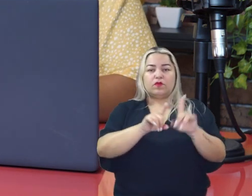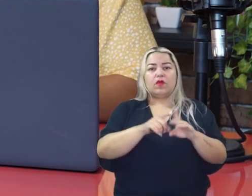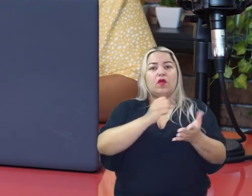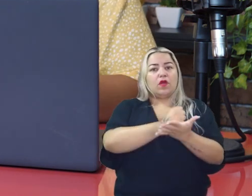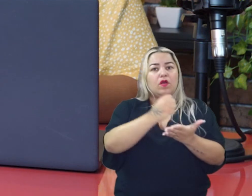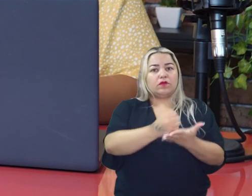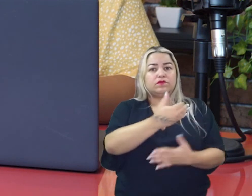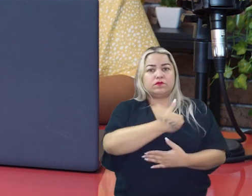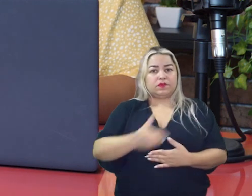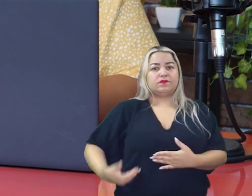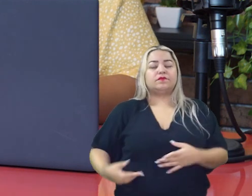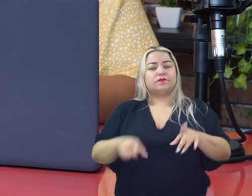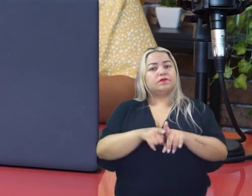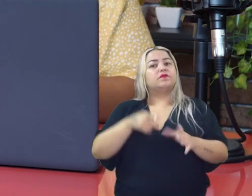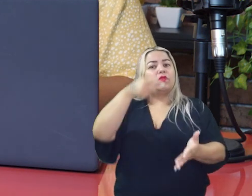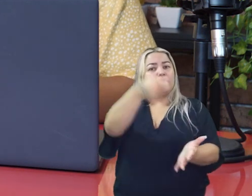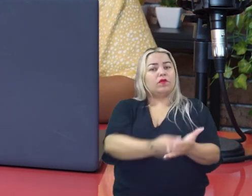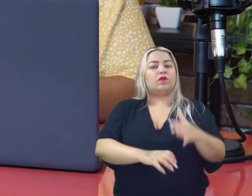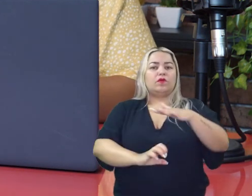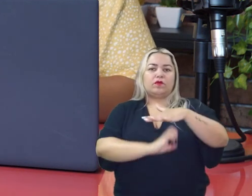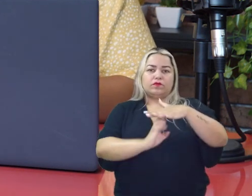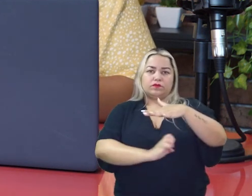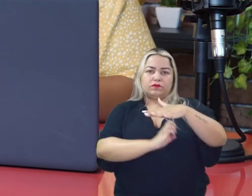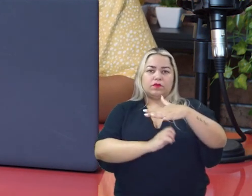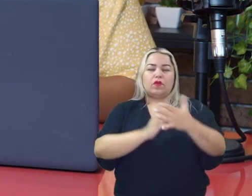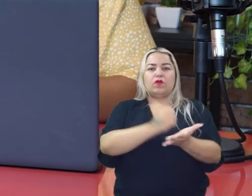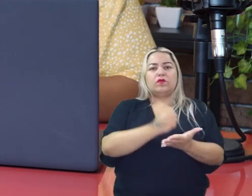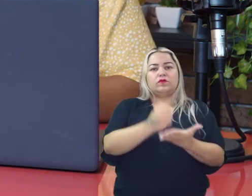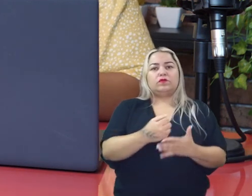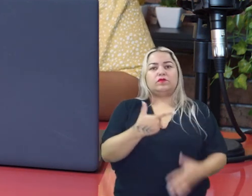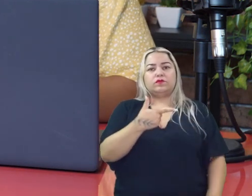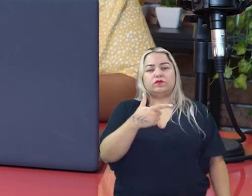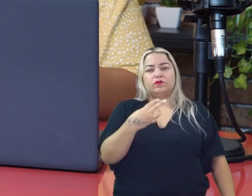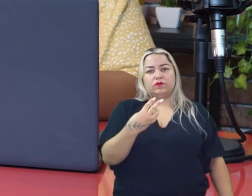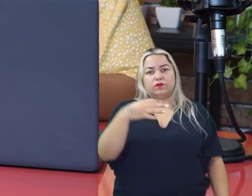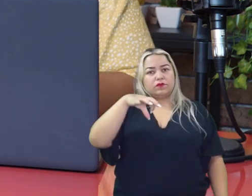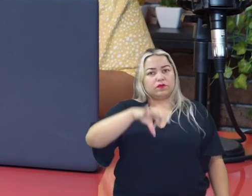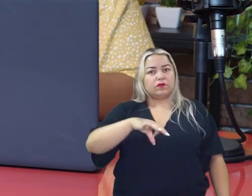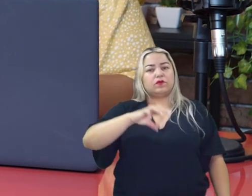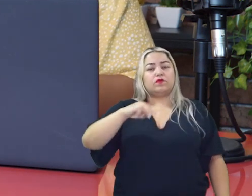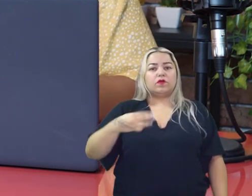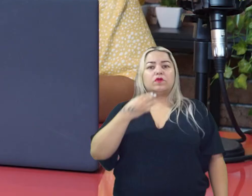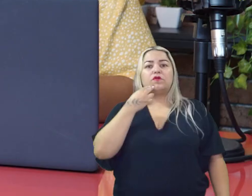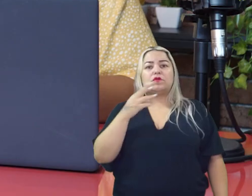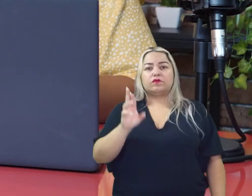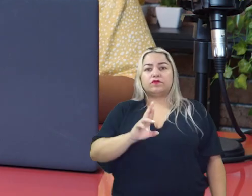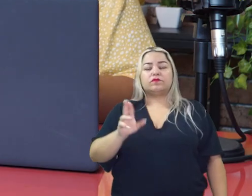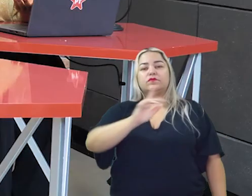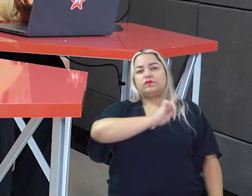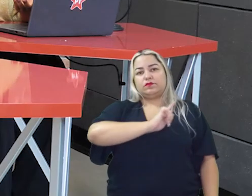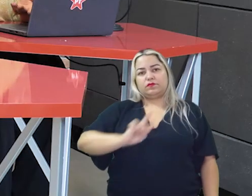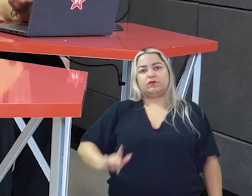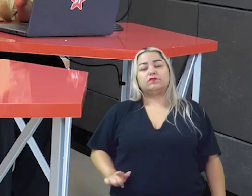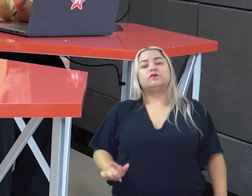contratos públicos. A determinação vai obrigar empresas com contratos acima de 239 milhões de reais